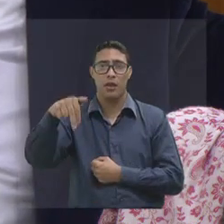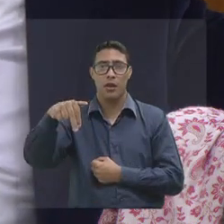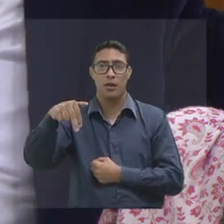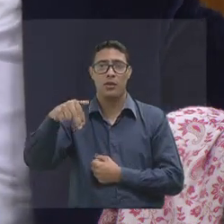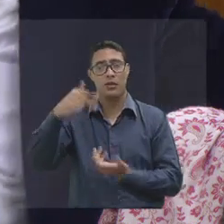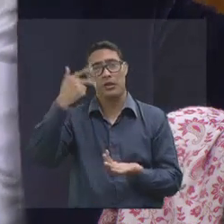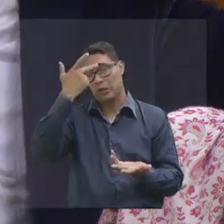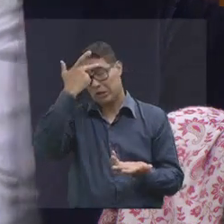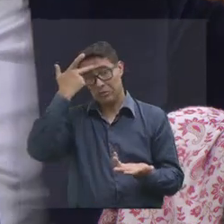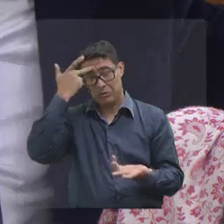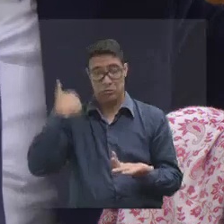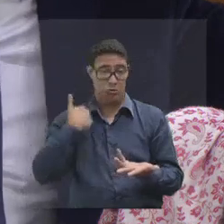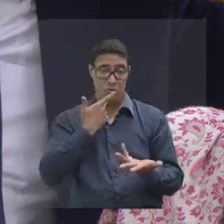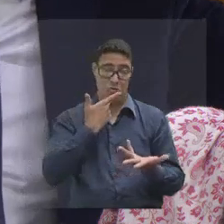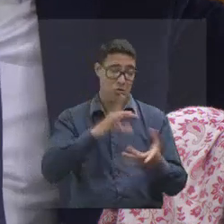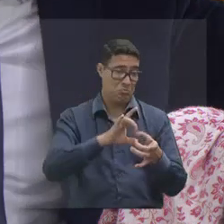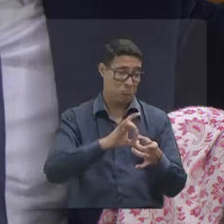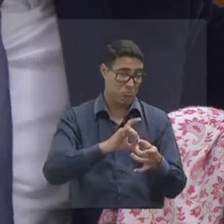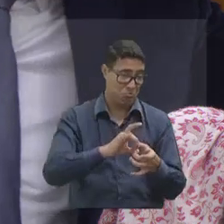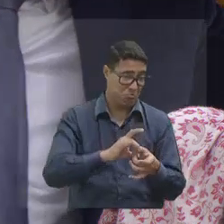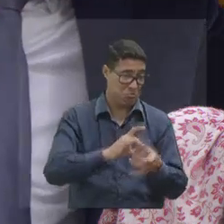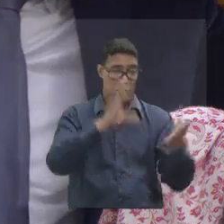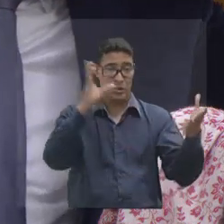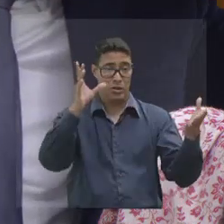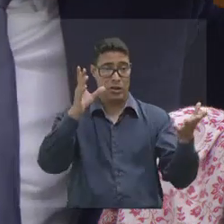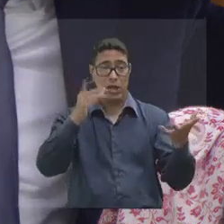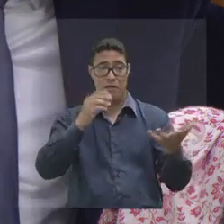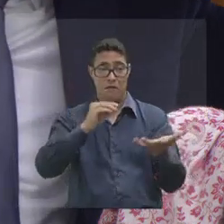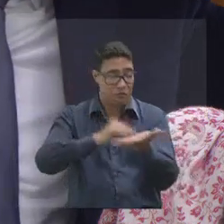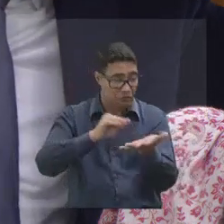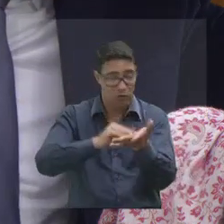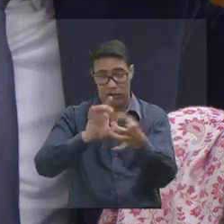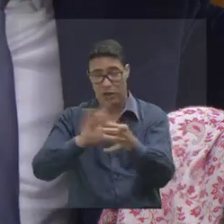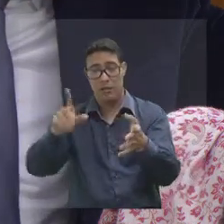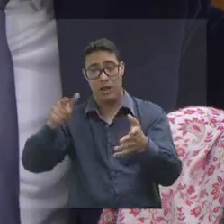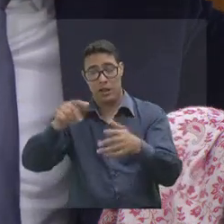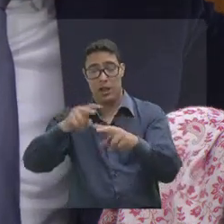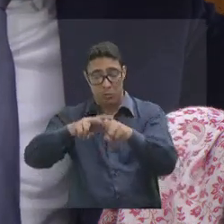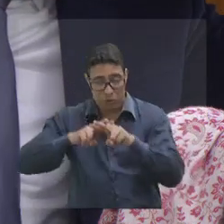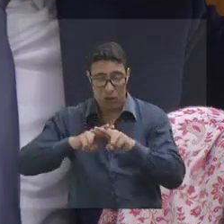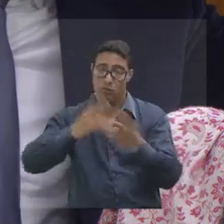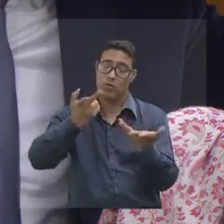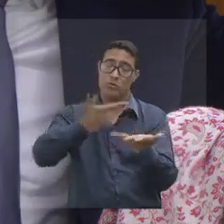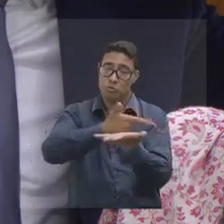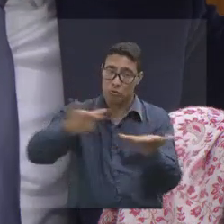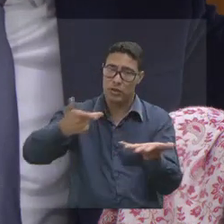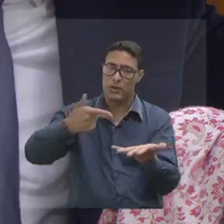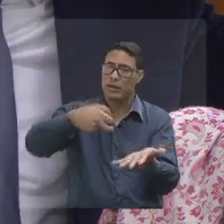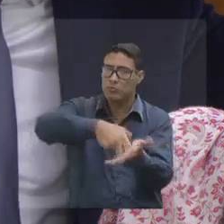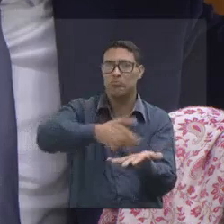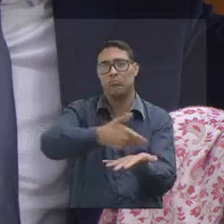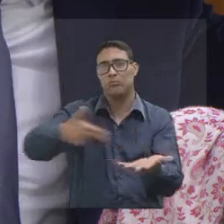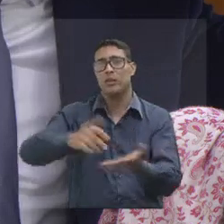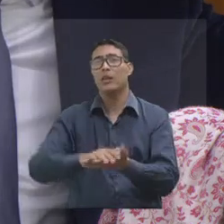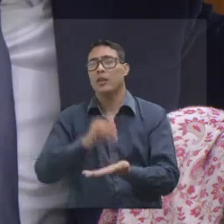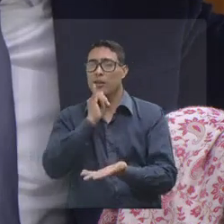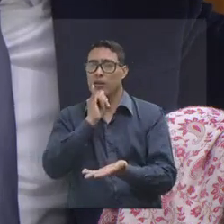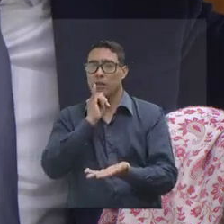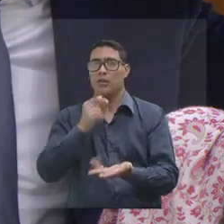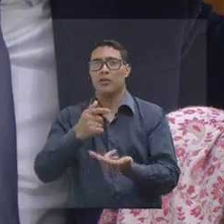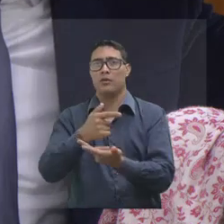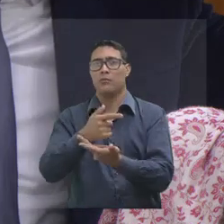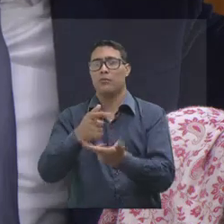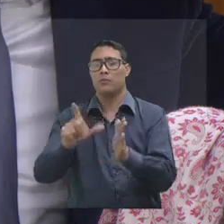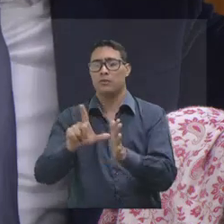completamente liberto dessas acusações eu acho que é algo que Em respeito aos outros servidores da cemad poderia ser levado em conta